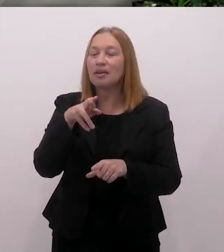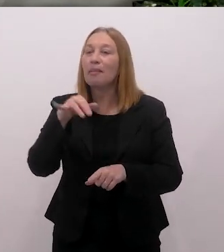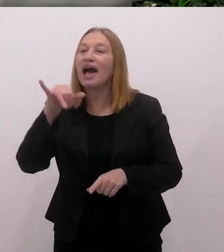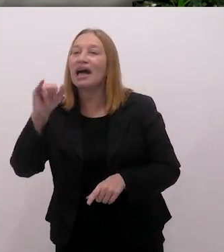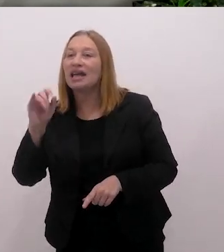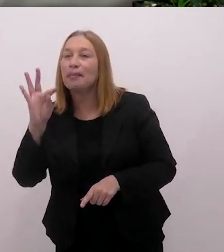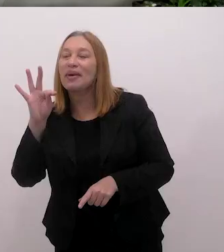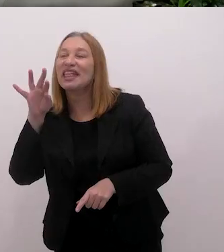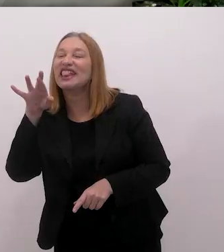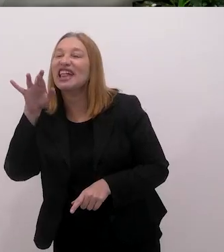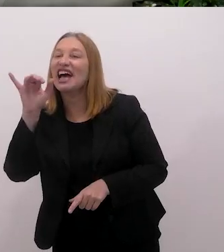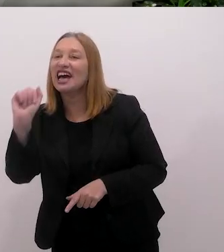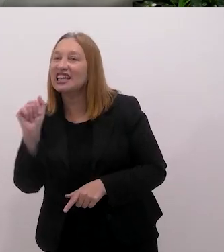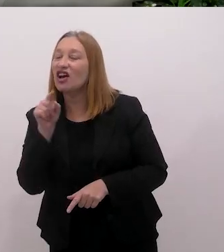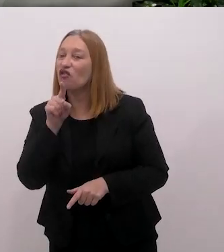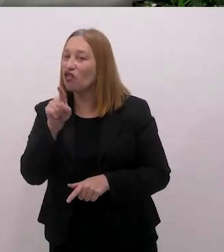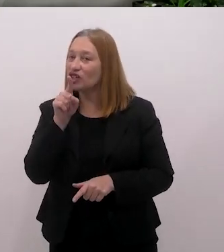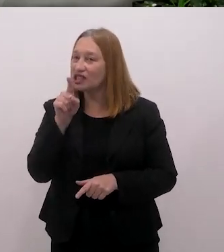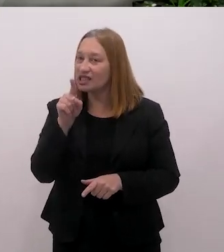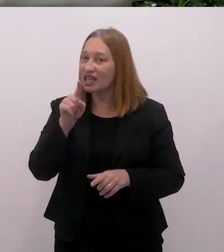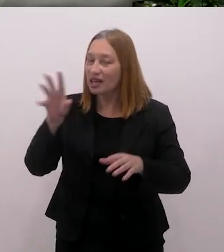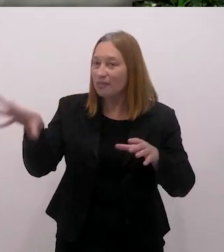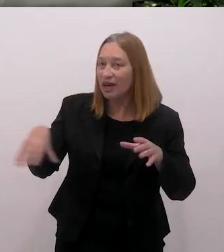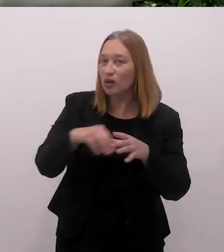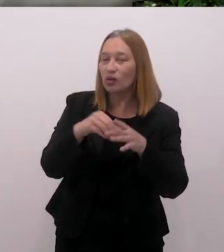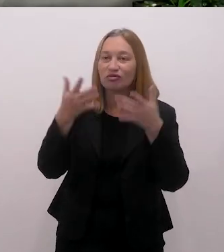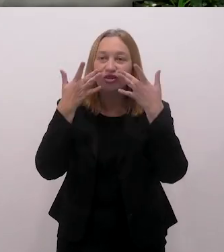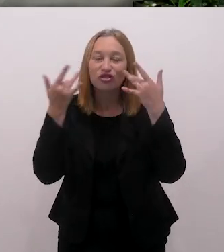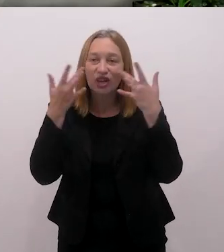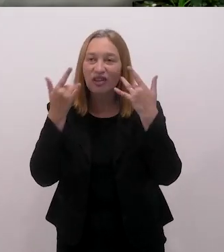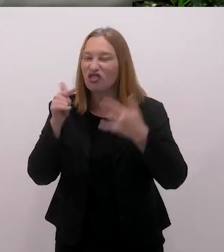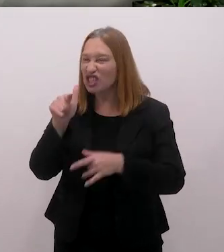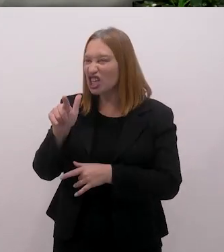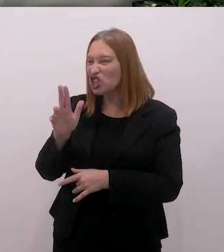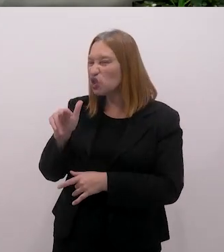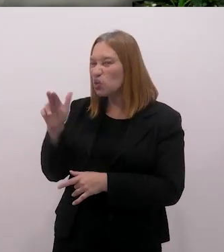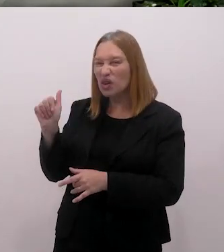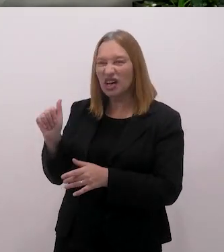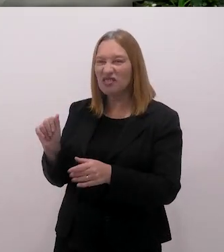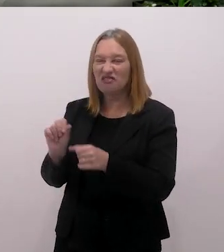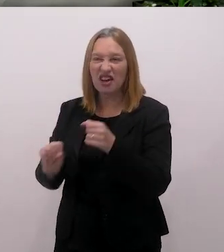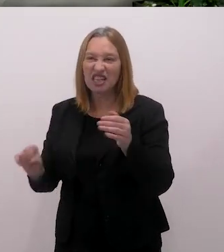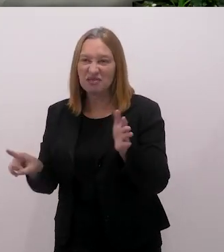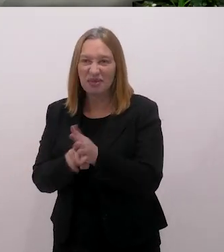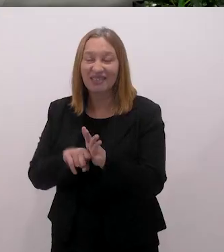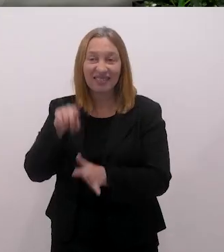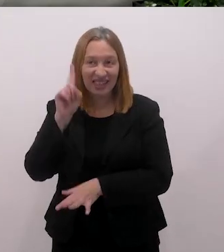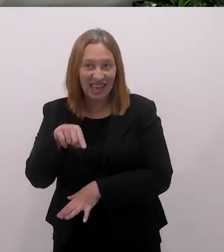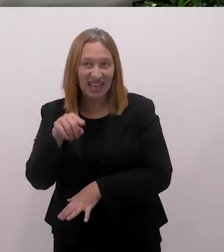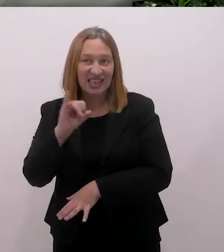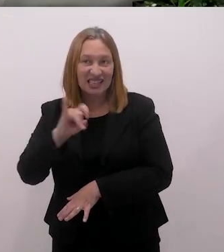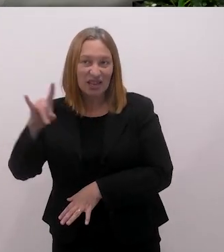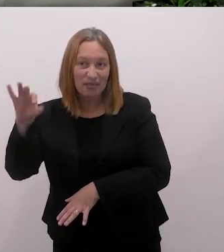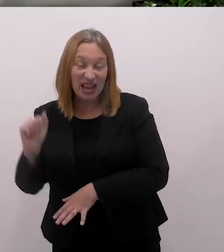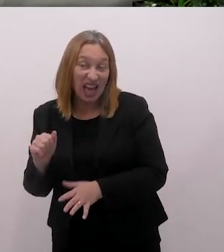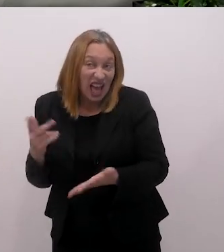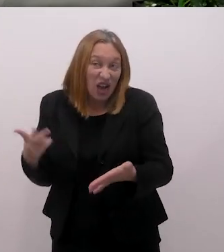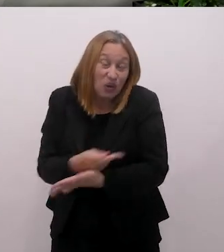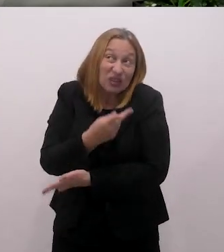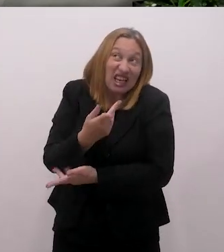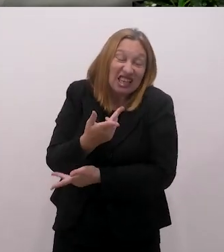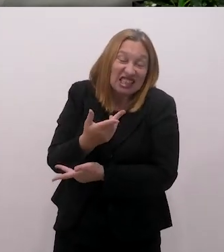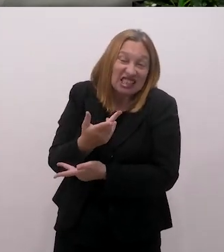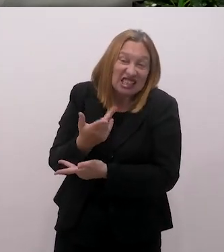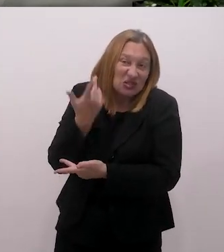Maria Bethânia, você foi buscar Bethânia para botar no seu espetáculo. Você nunca faz por menos, né, Isabela? As coisas acontecem